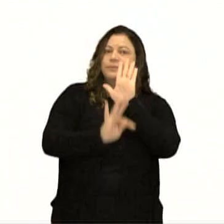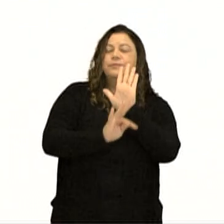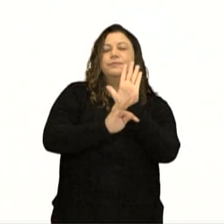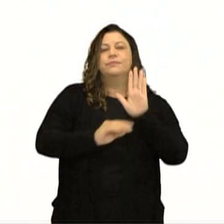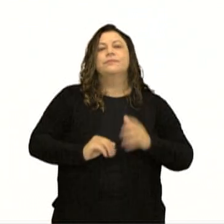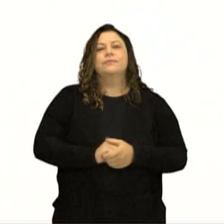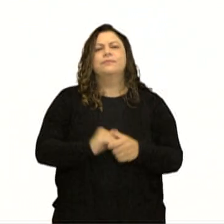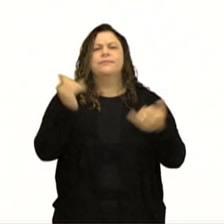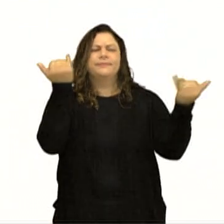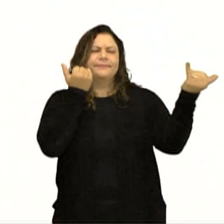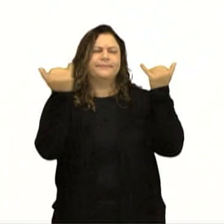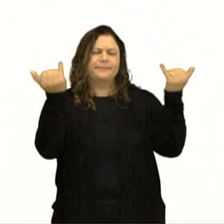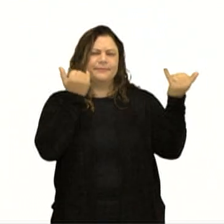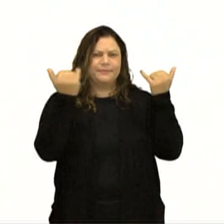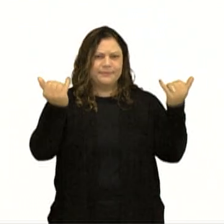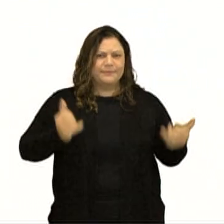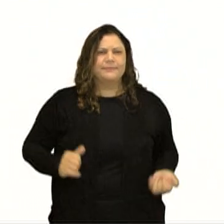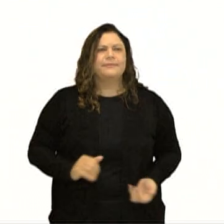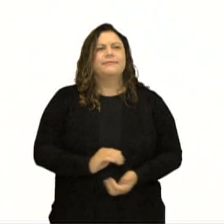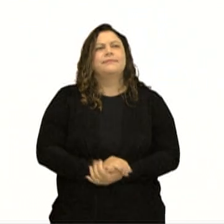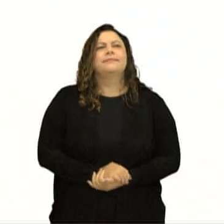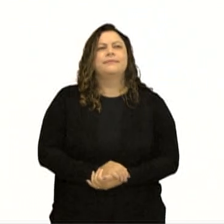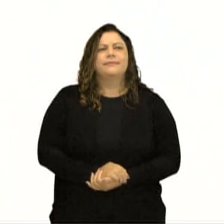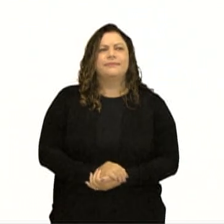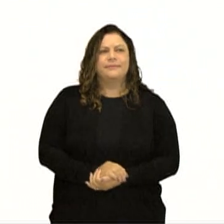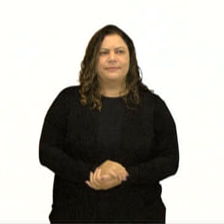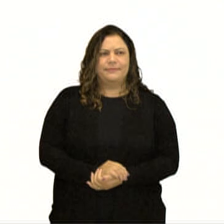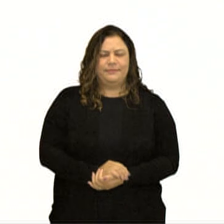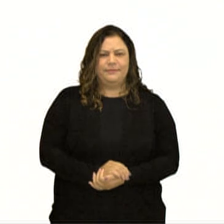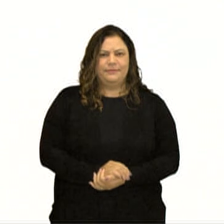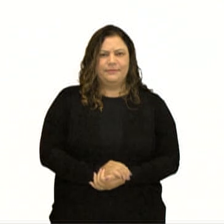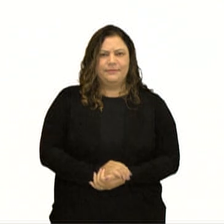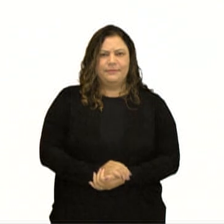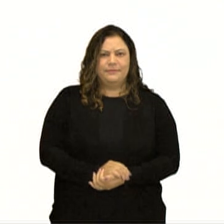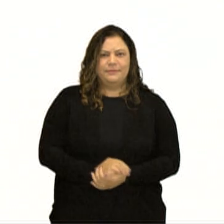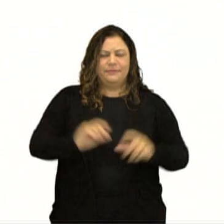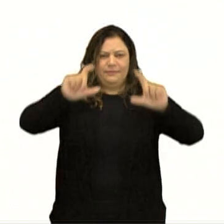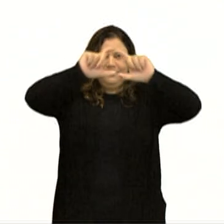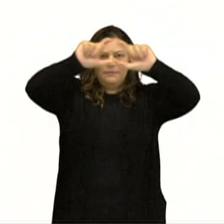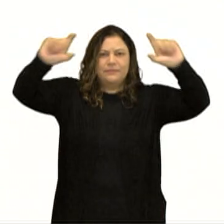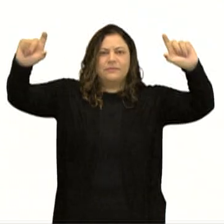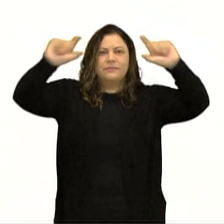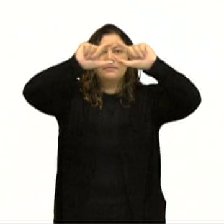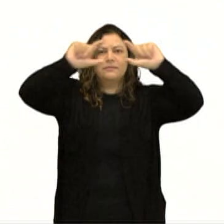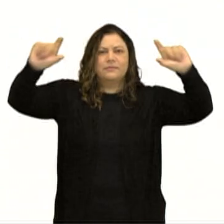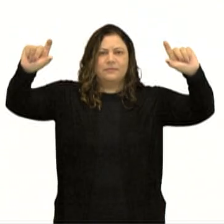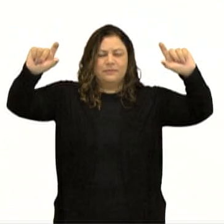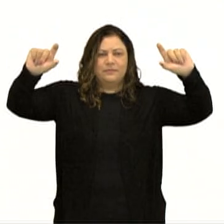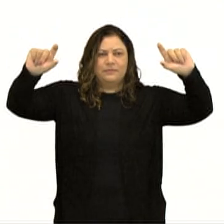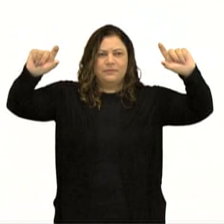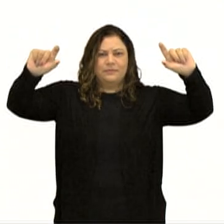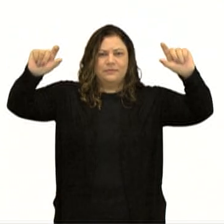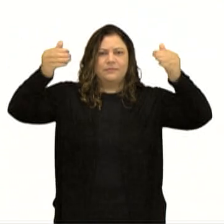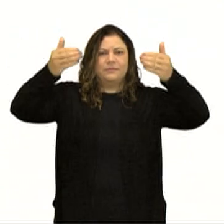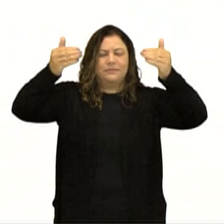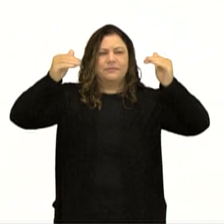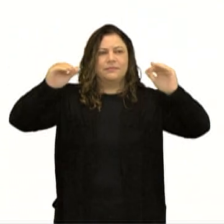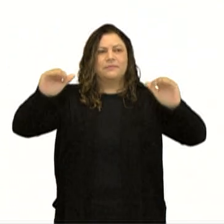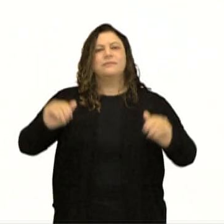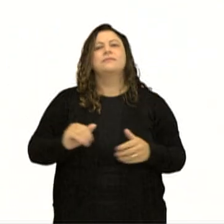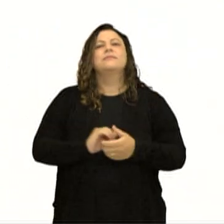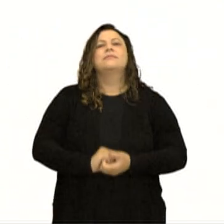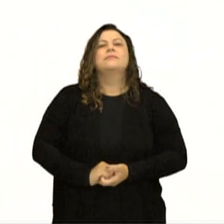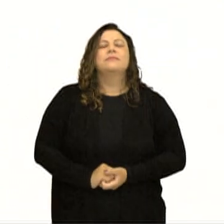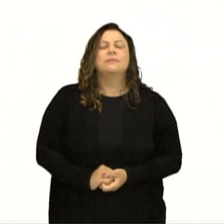tirar algumas informações. Então, choose either a 4, 5, 6 or 7 hour tour. Be long to begin